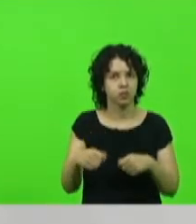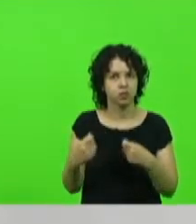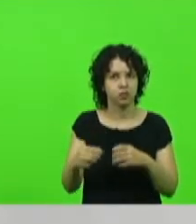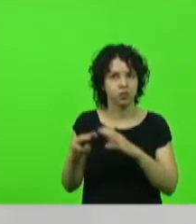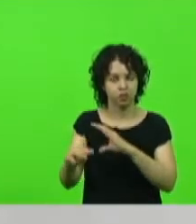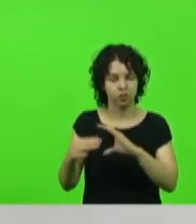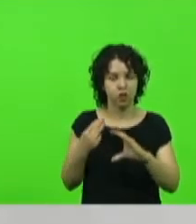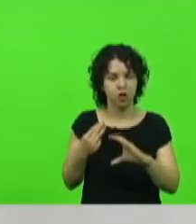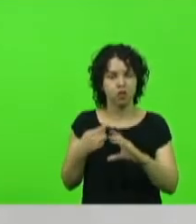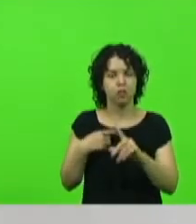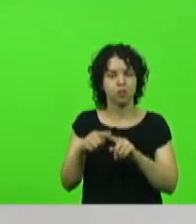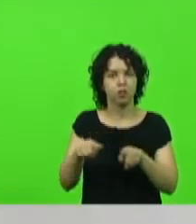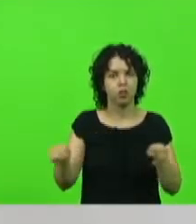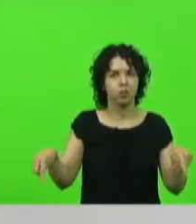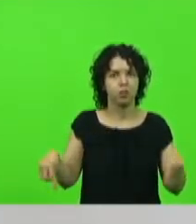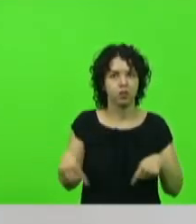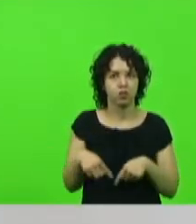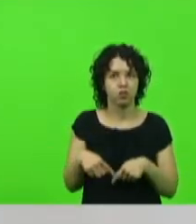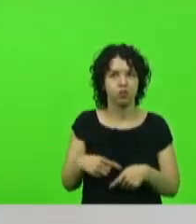gabinete.